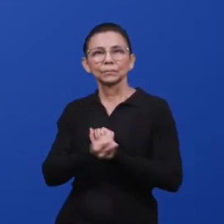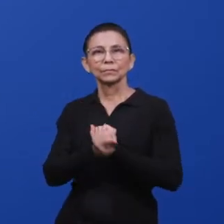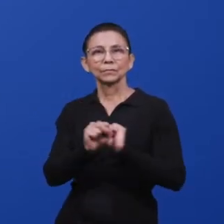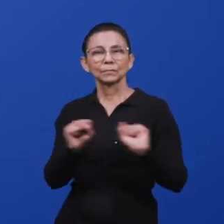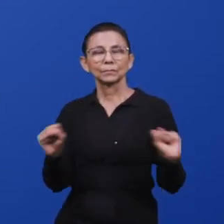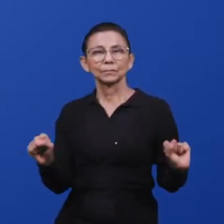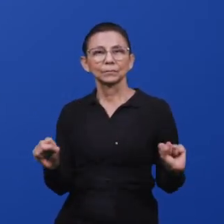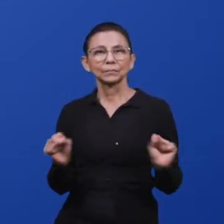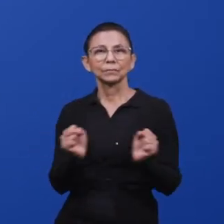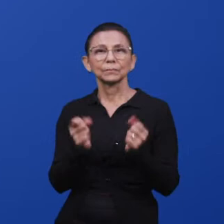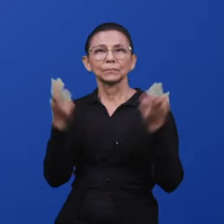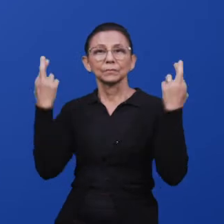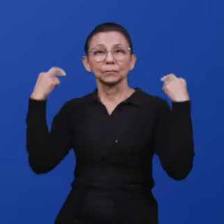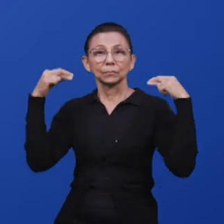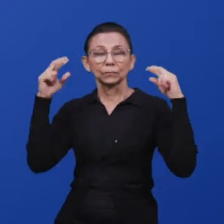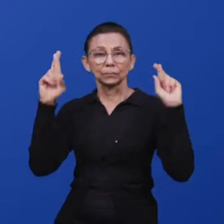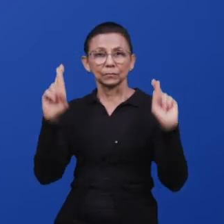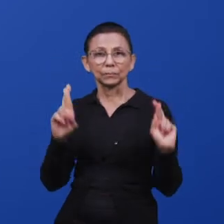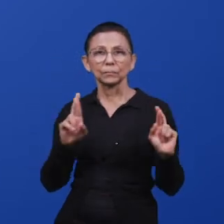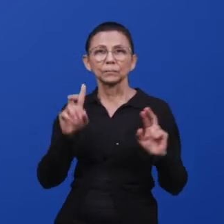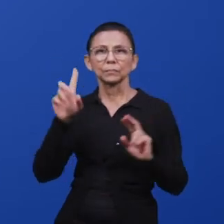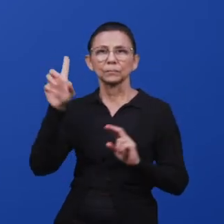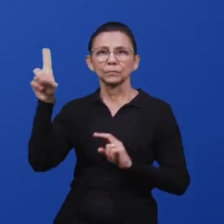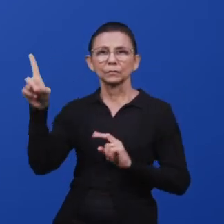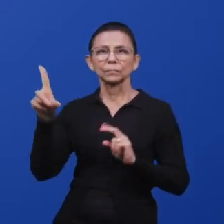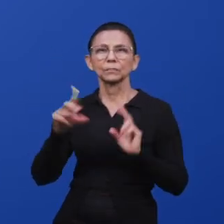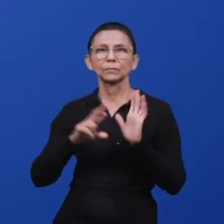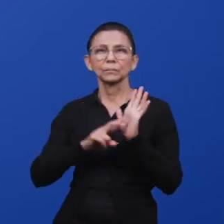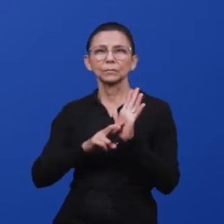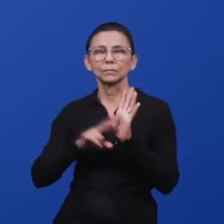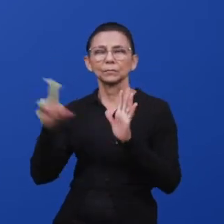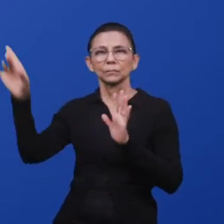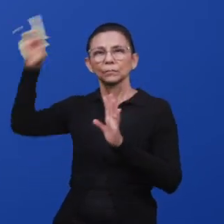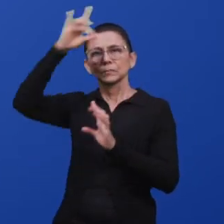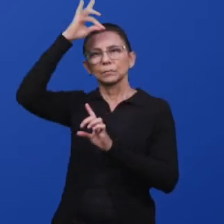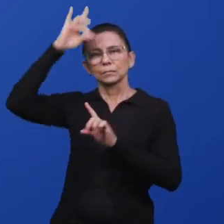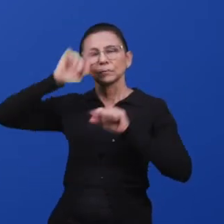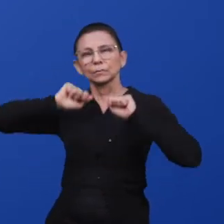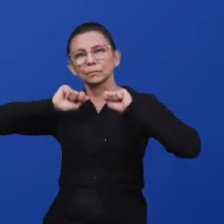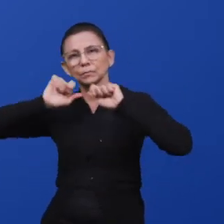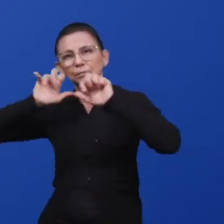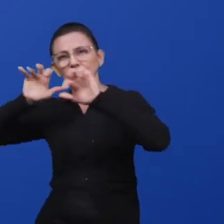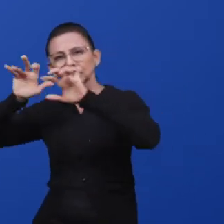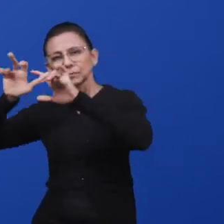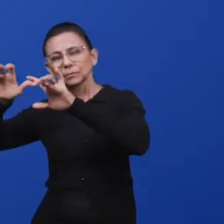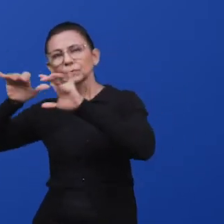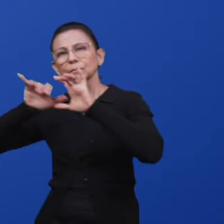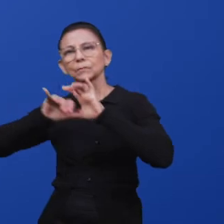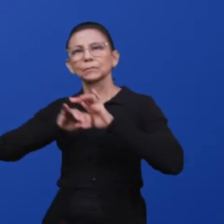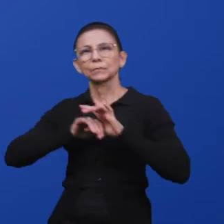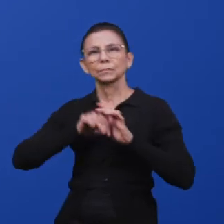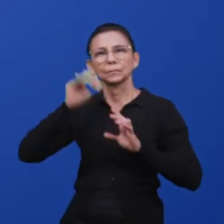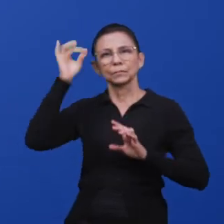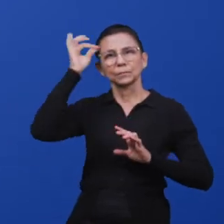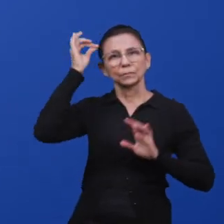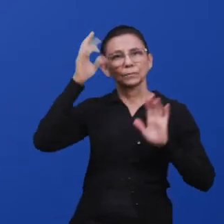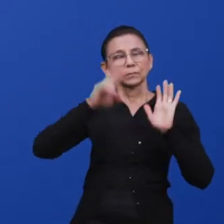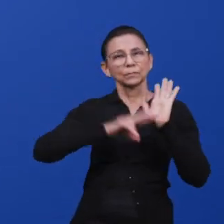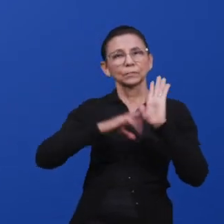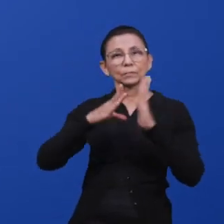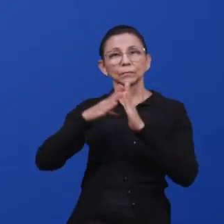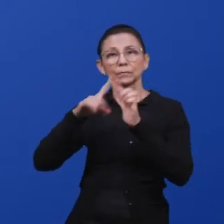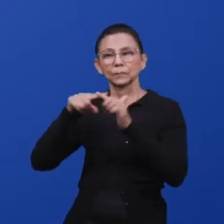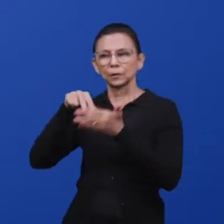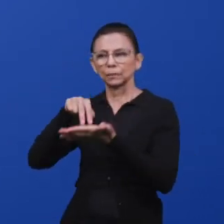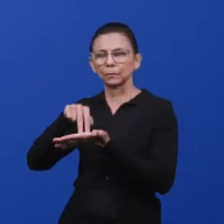o poder de Deus, o Espírito Santo subiu junto, e não houve enfermos. Espiritualmente fala de uma igreja firme